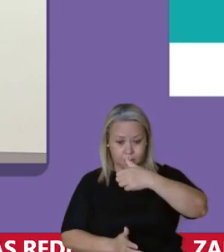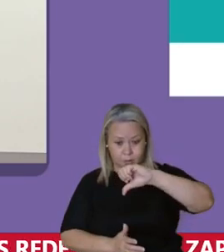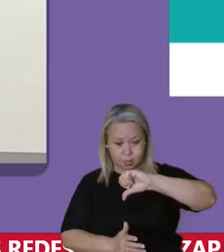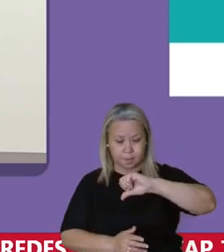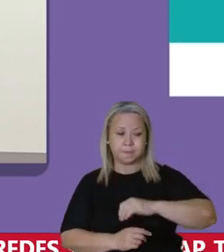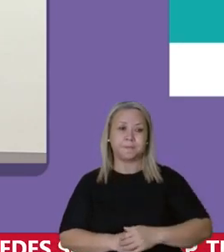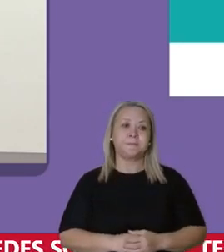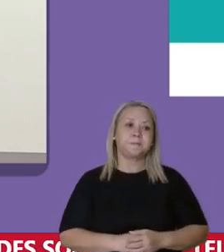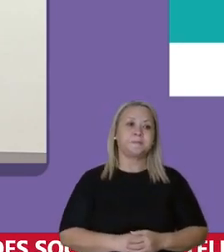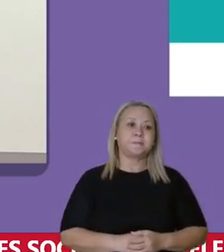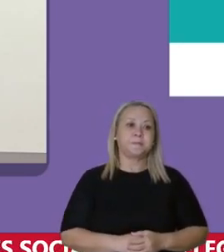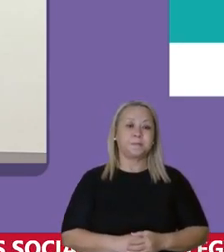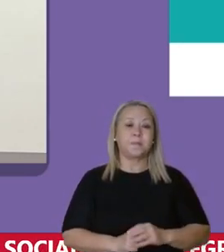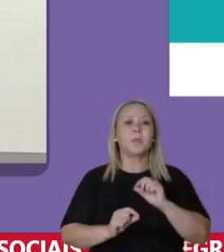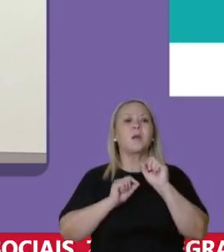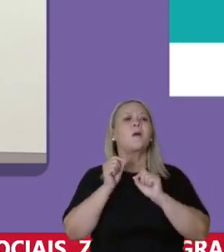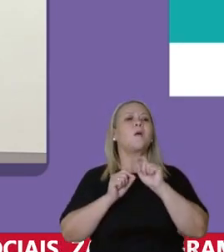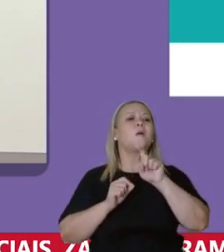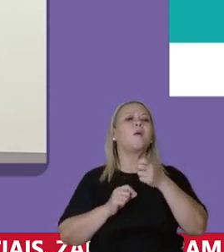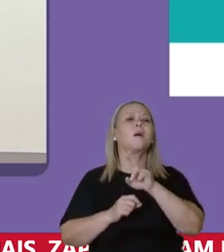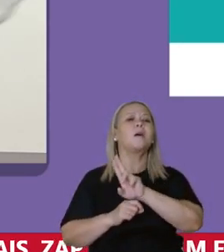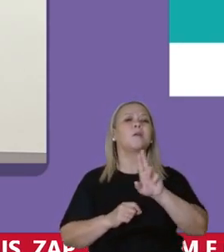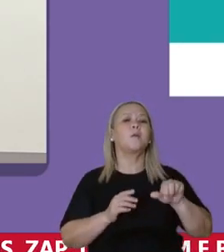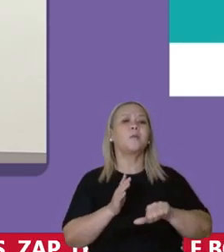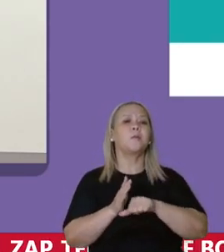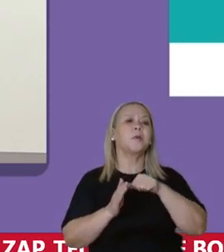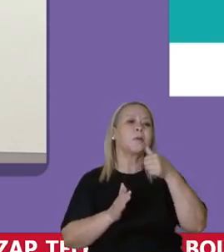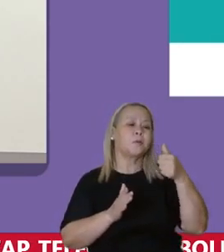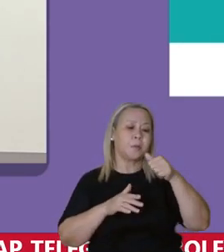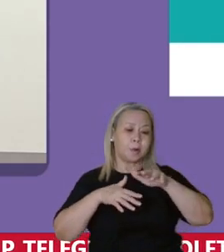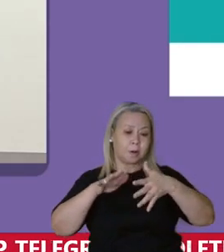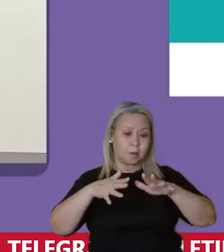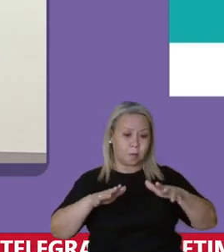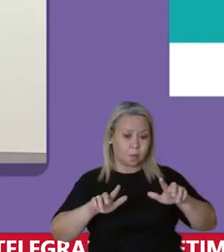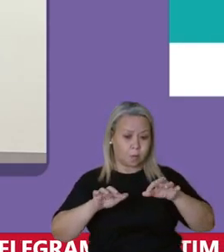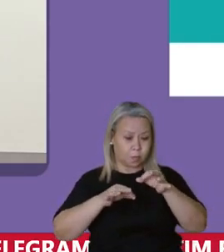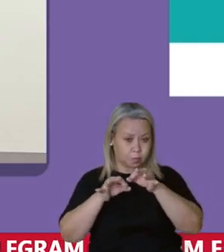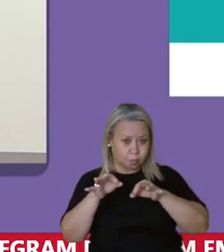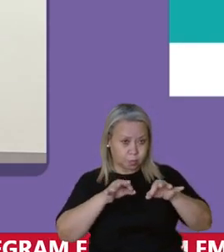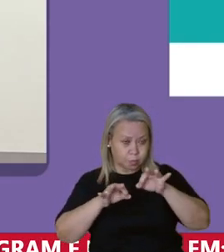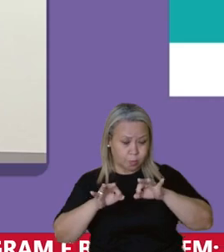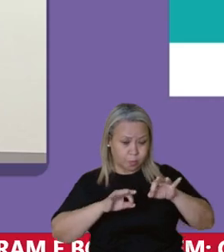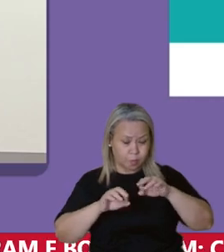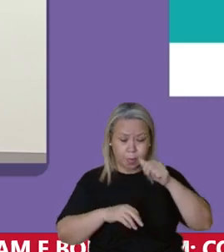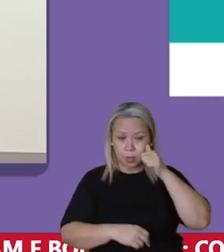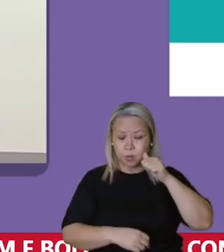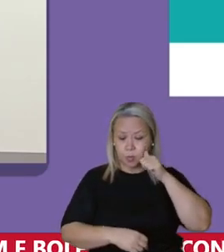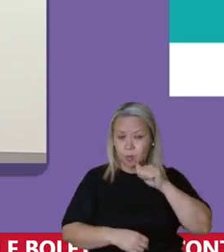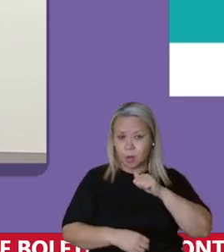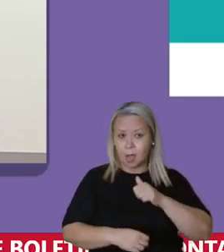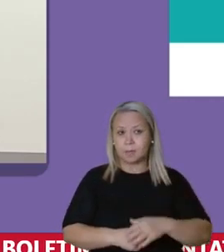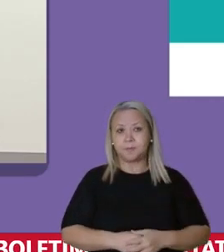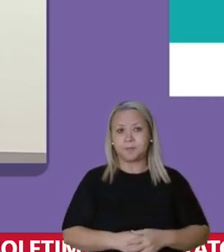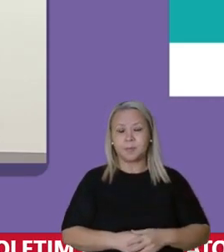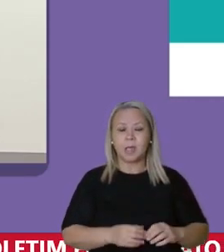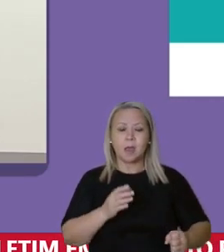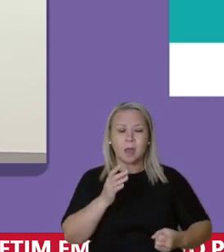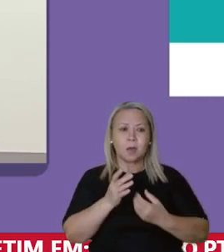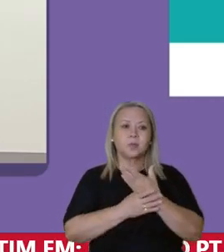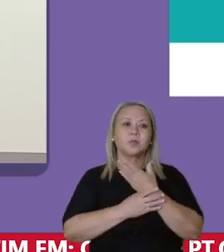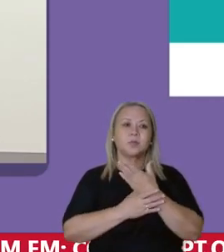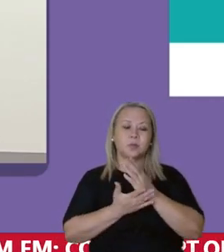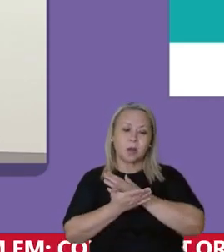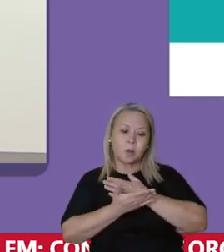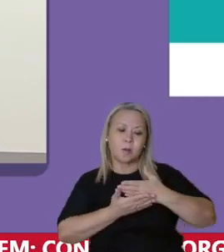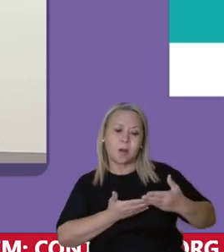XIX. O que é chamada a primeira onda do movimento de mulheres e a primeira onda do feminismo surge a partir